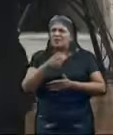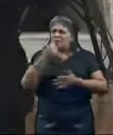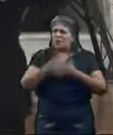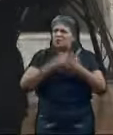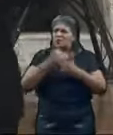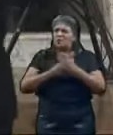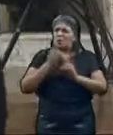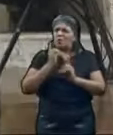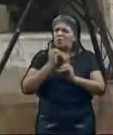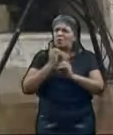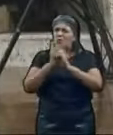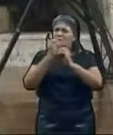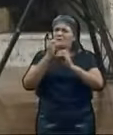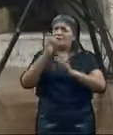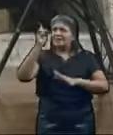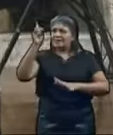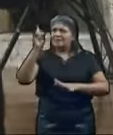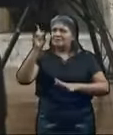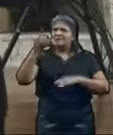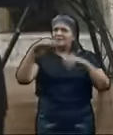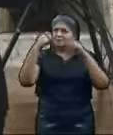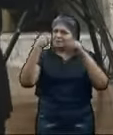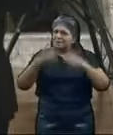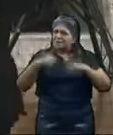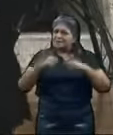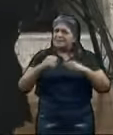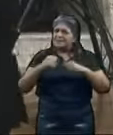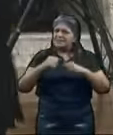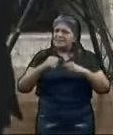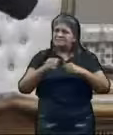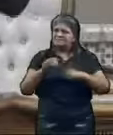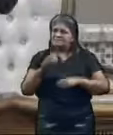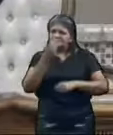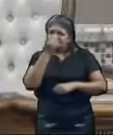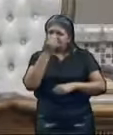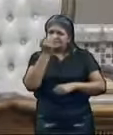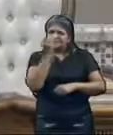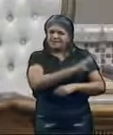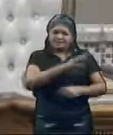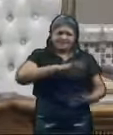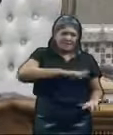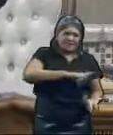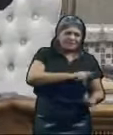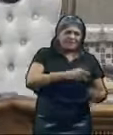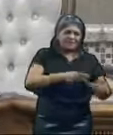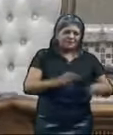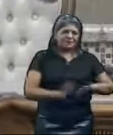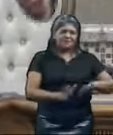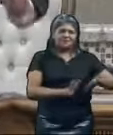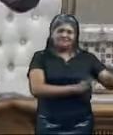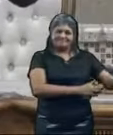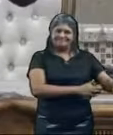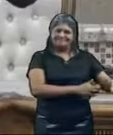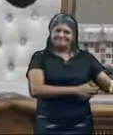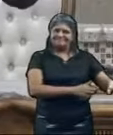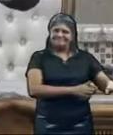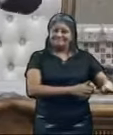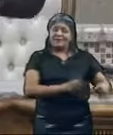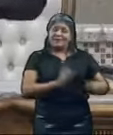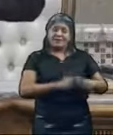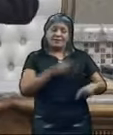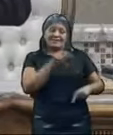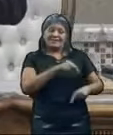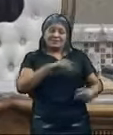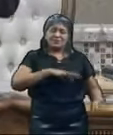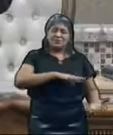está na universidade que está na imprensa na mídia da sociedade tá no Parlamento para todo lado aí me cuidado